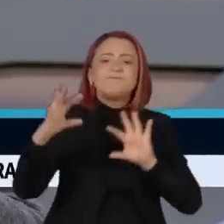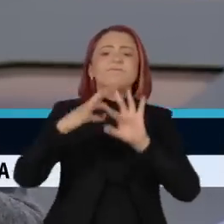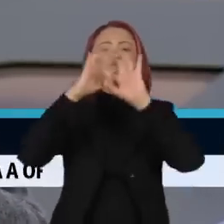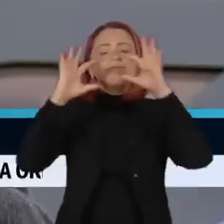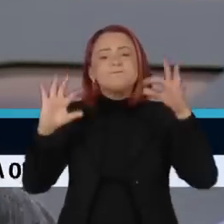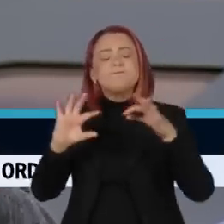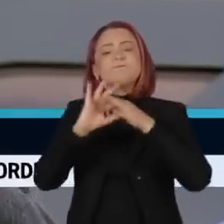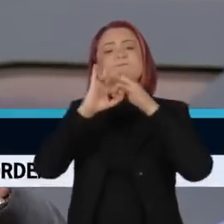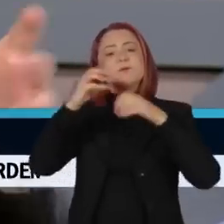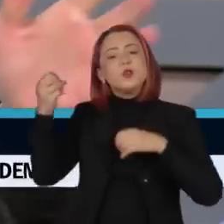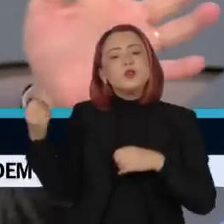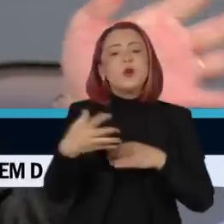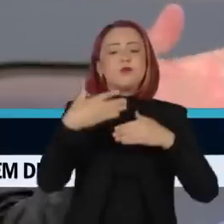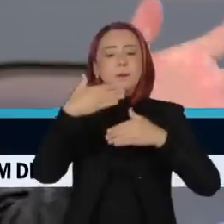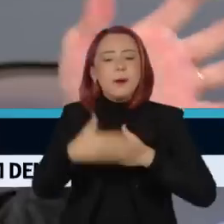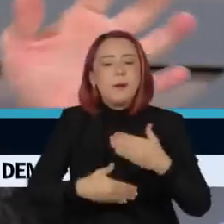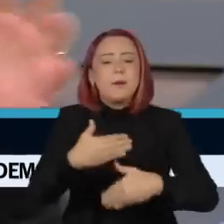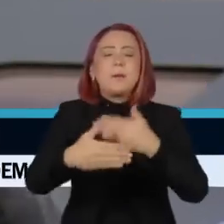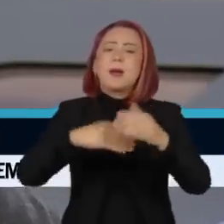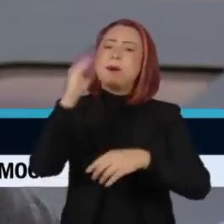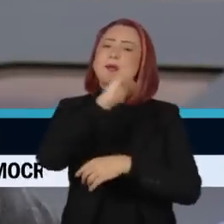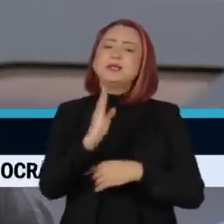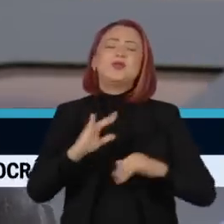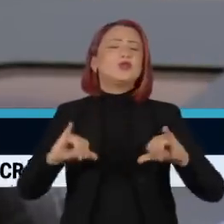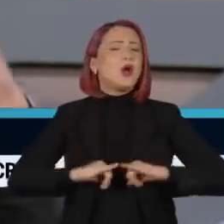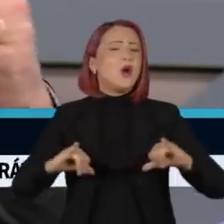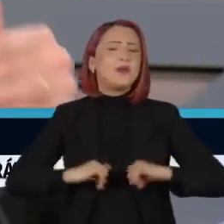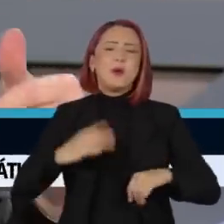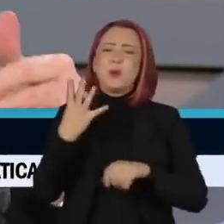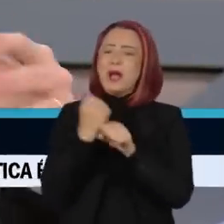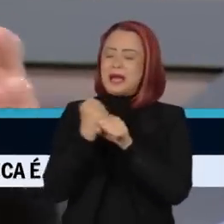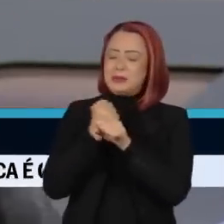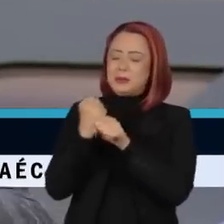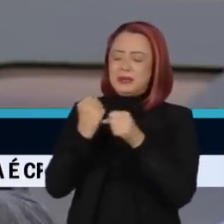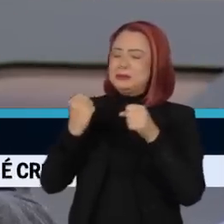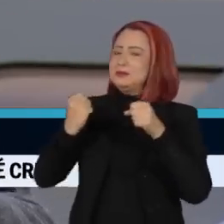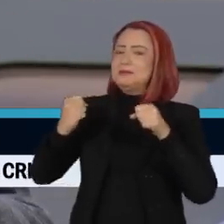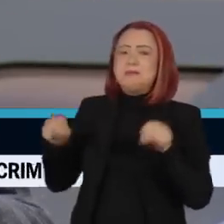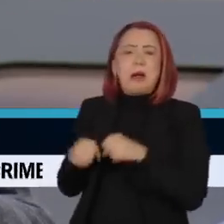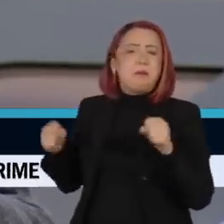esse país sofrido depois desses 4 anos de desgoverno.